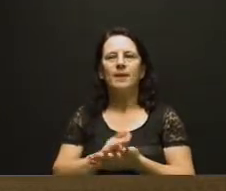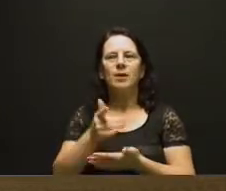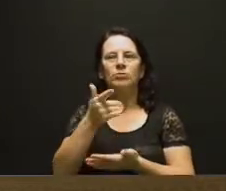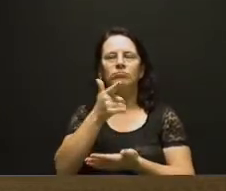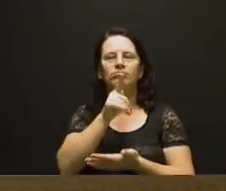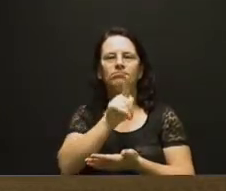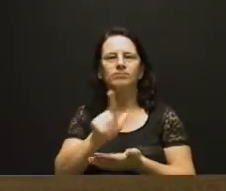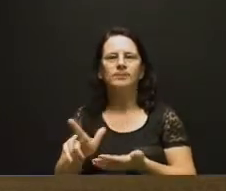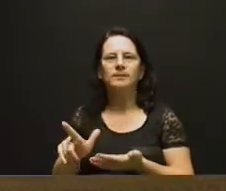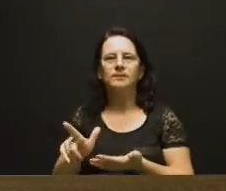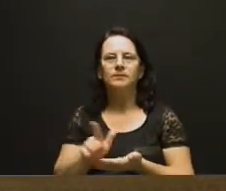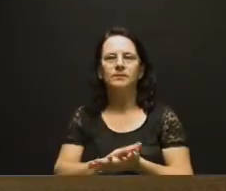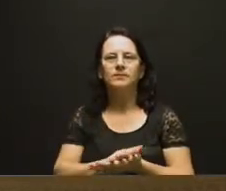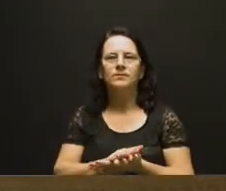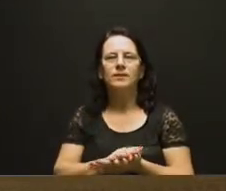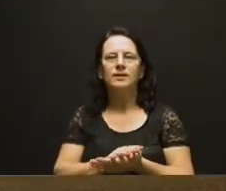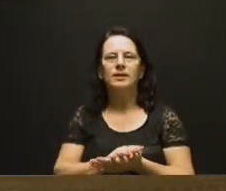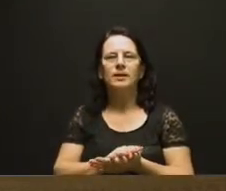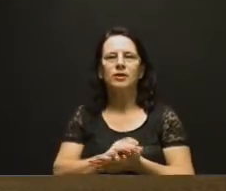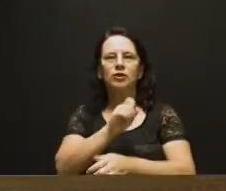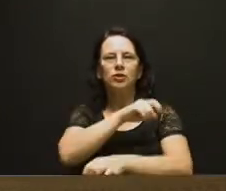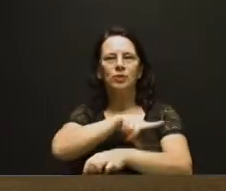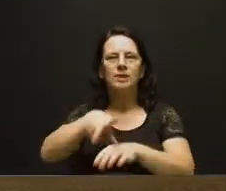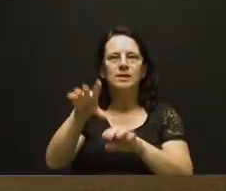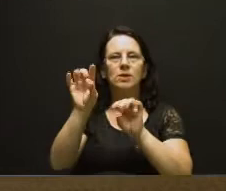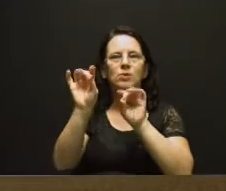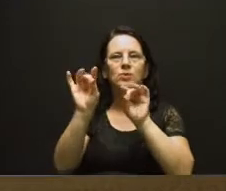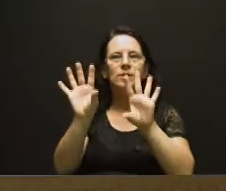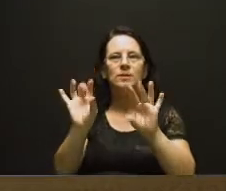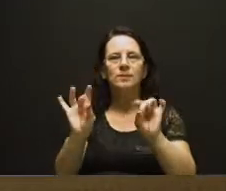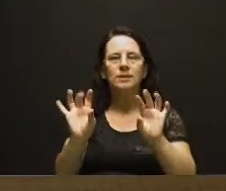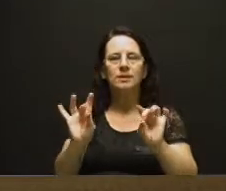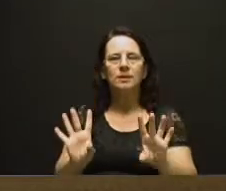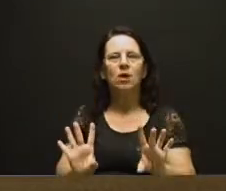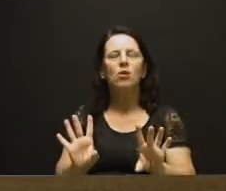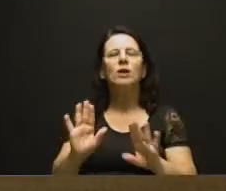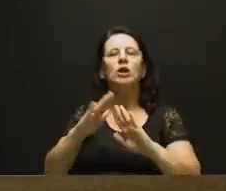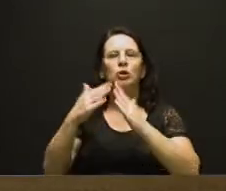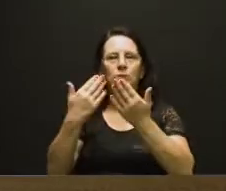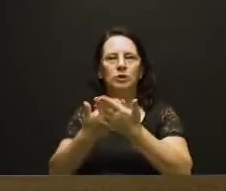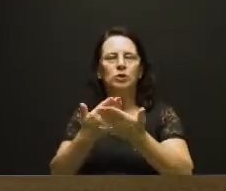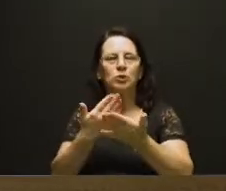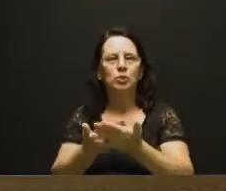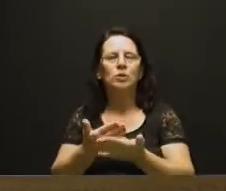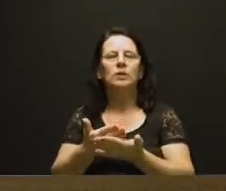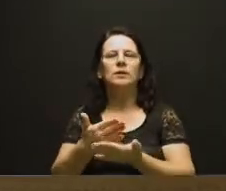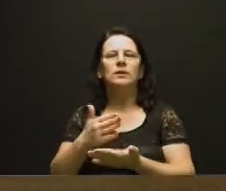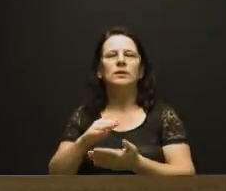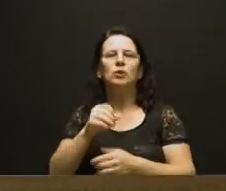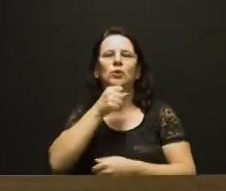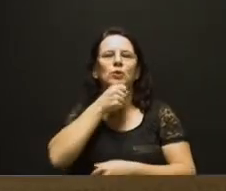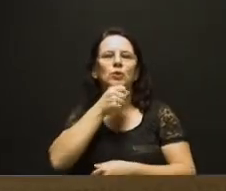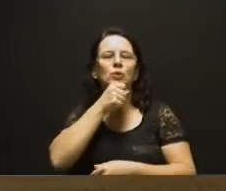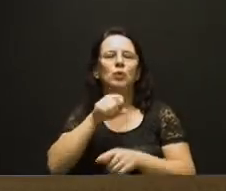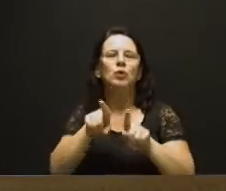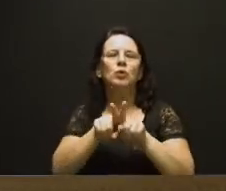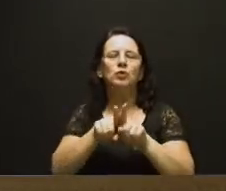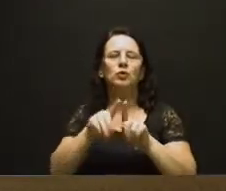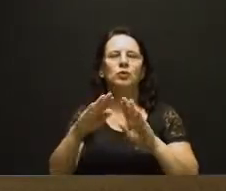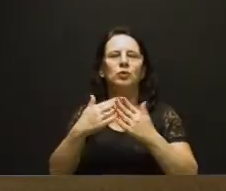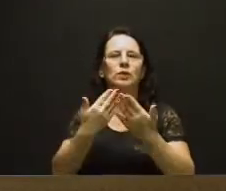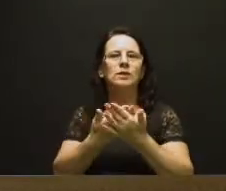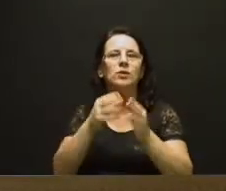diretoria de educação especial tantas outras no sistema do detran e do idoso da criança educação especial nós não